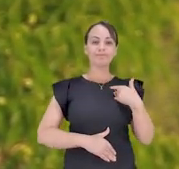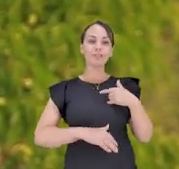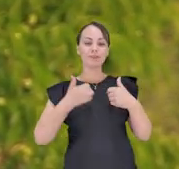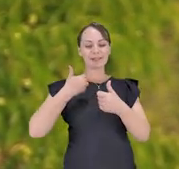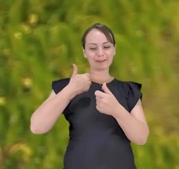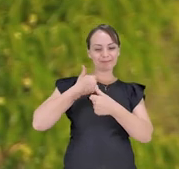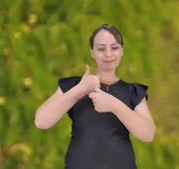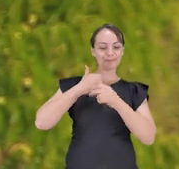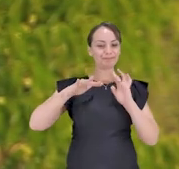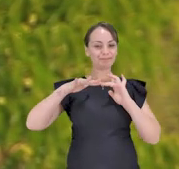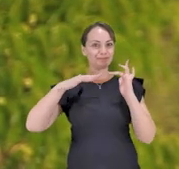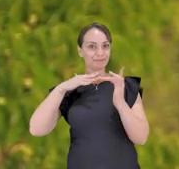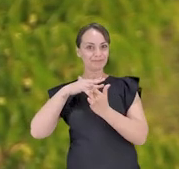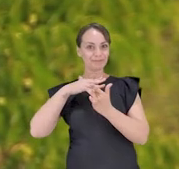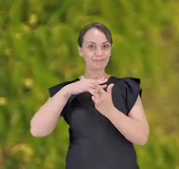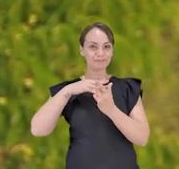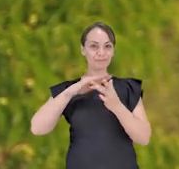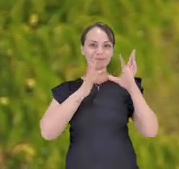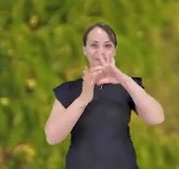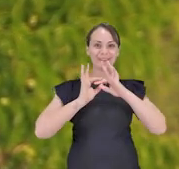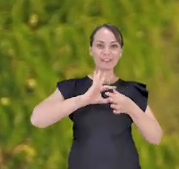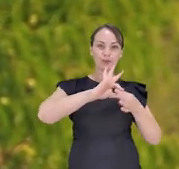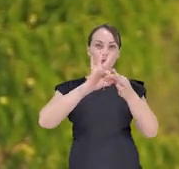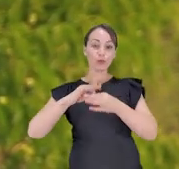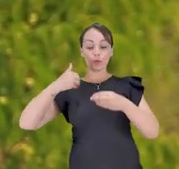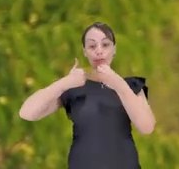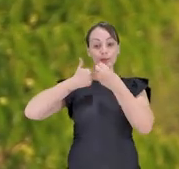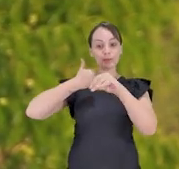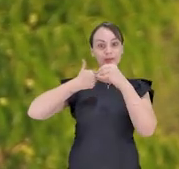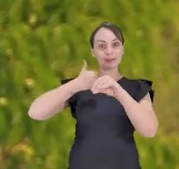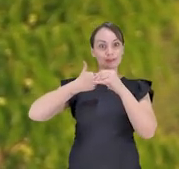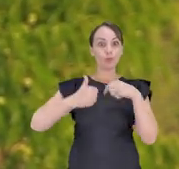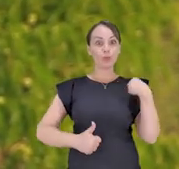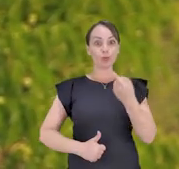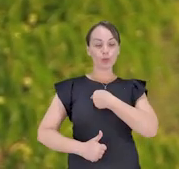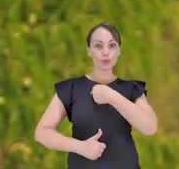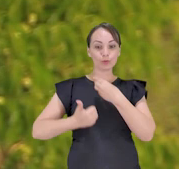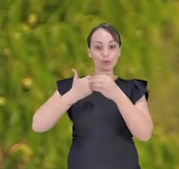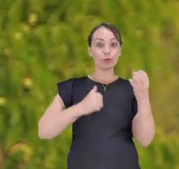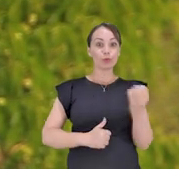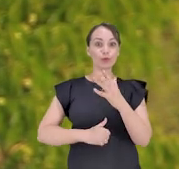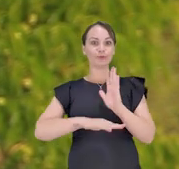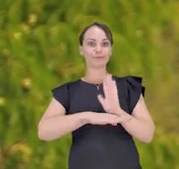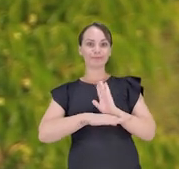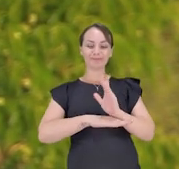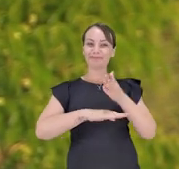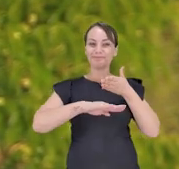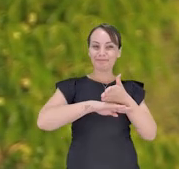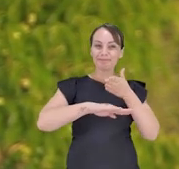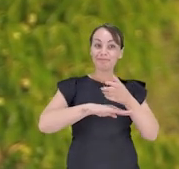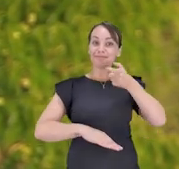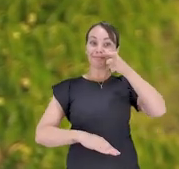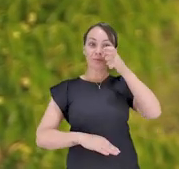as redes sociais do programa WASH. Você deixa o sininho acionado para que, quando nós colocarmos novos vídeos, você tenha acesso.